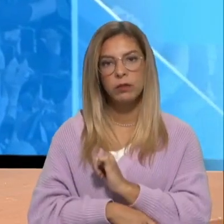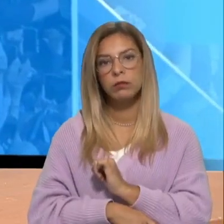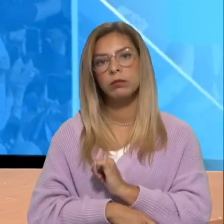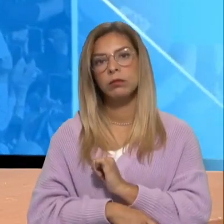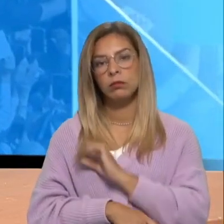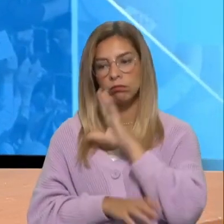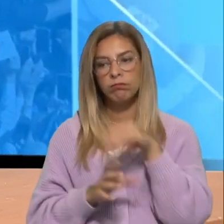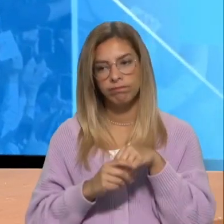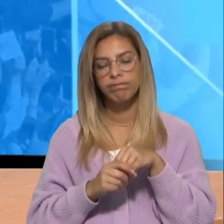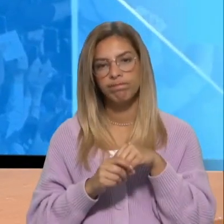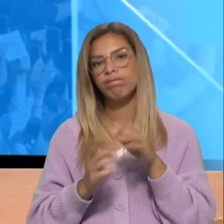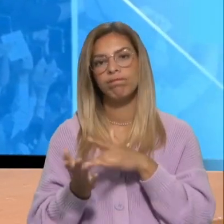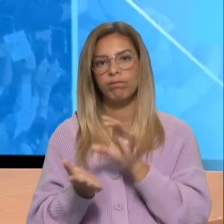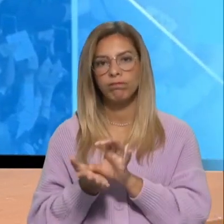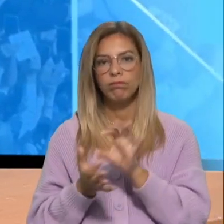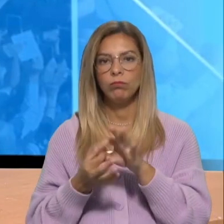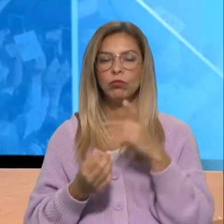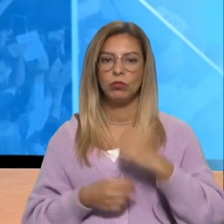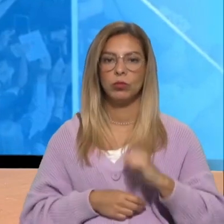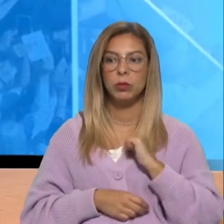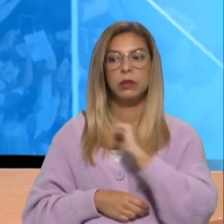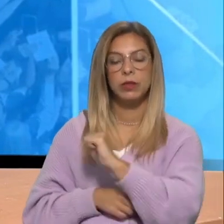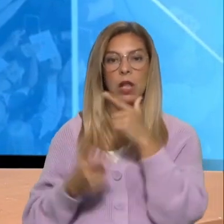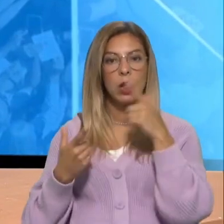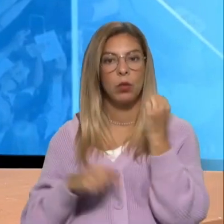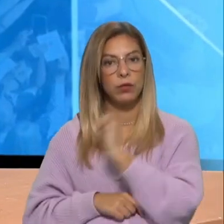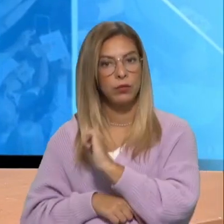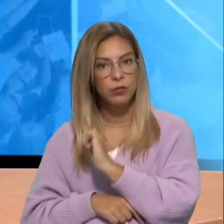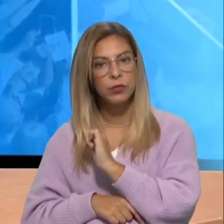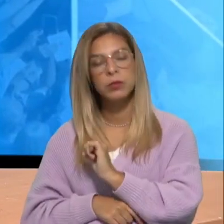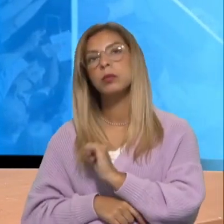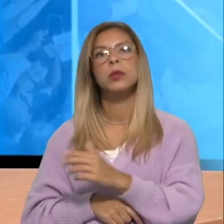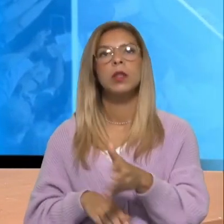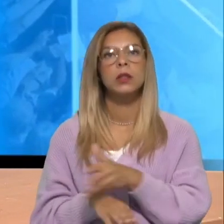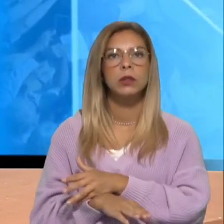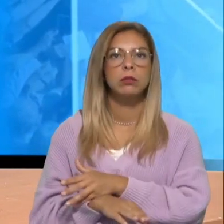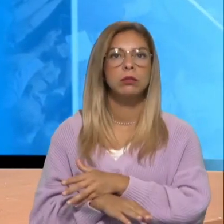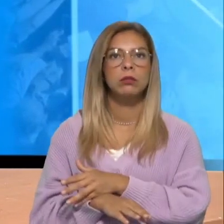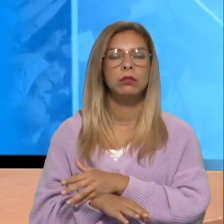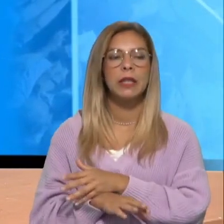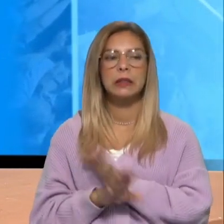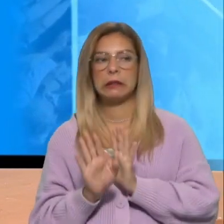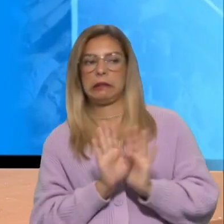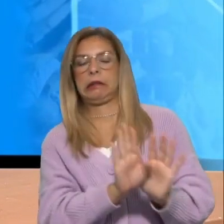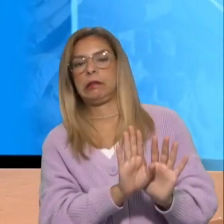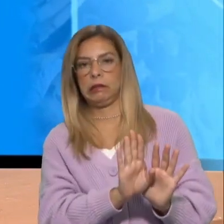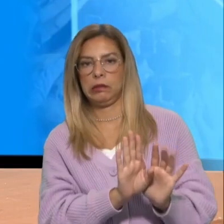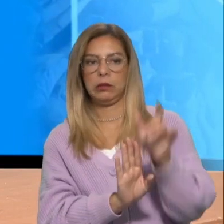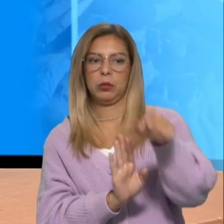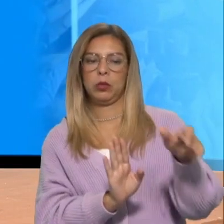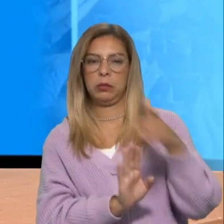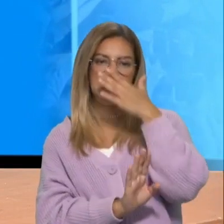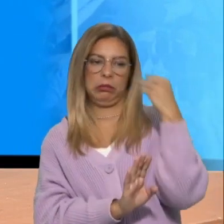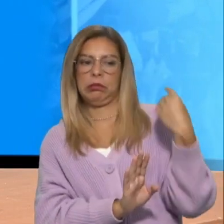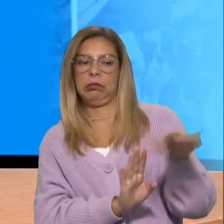no dicionário da Real Academia Espanhola da Língua, que é a ideia da porofobia, ou seja, o